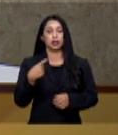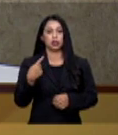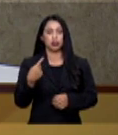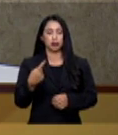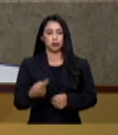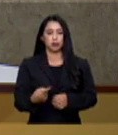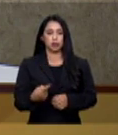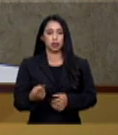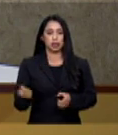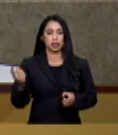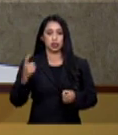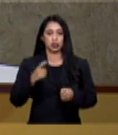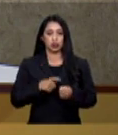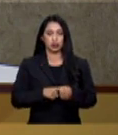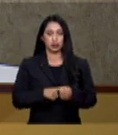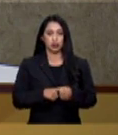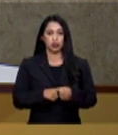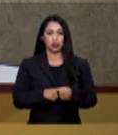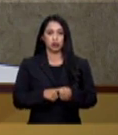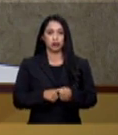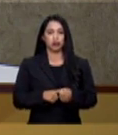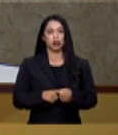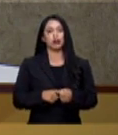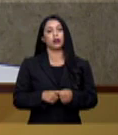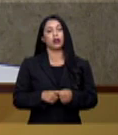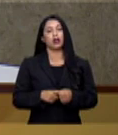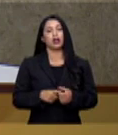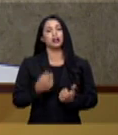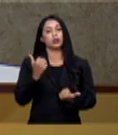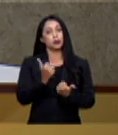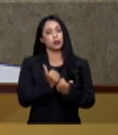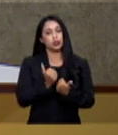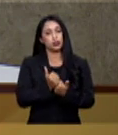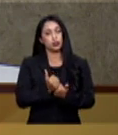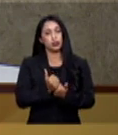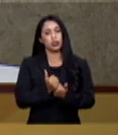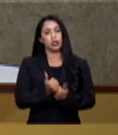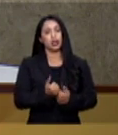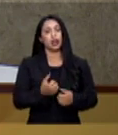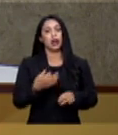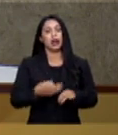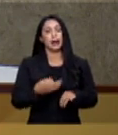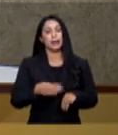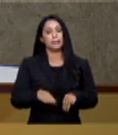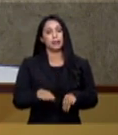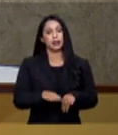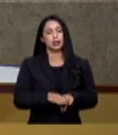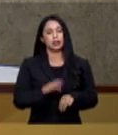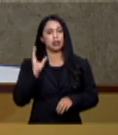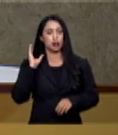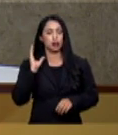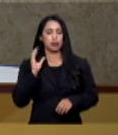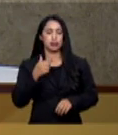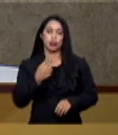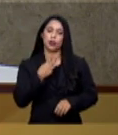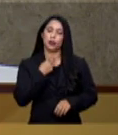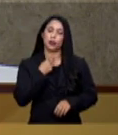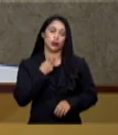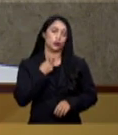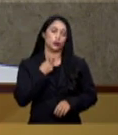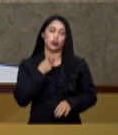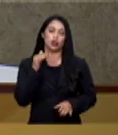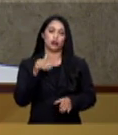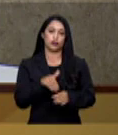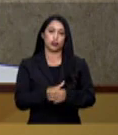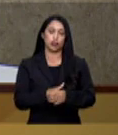retomada da segunda parte da sessão à ministra Rosa Weber, diante do meu impedimento no processo